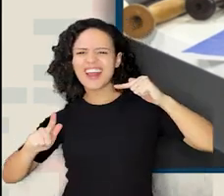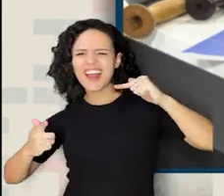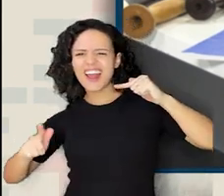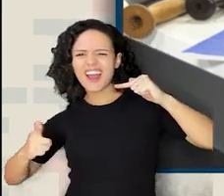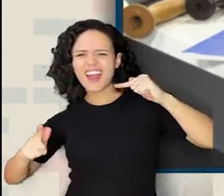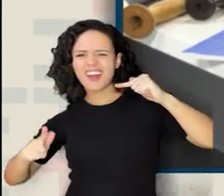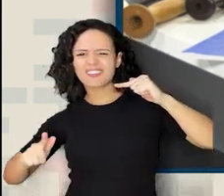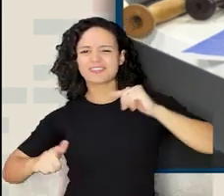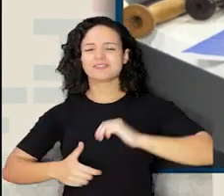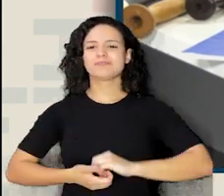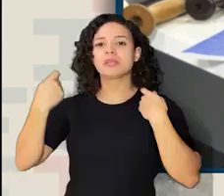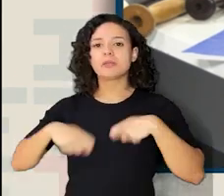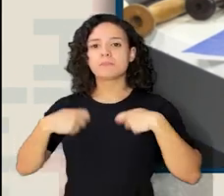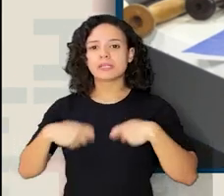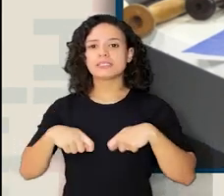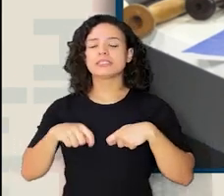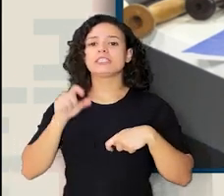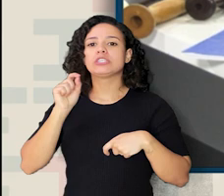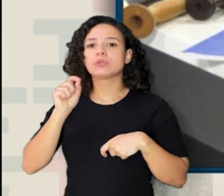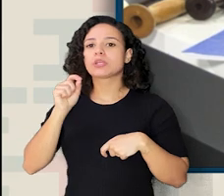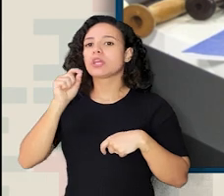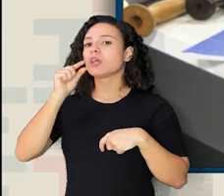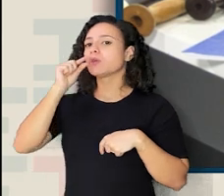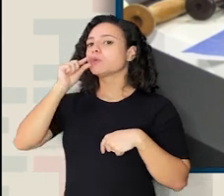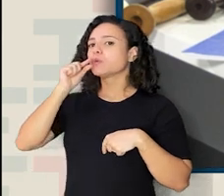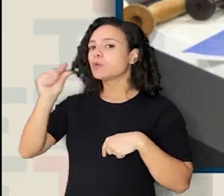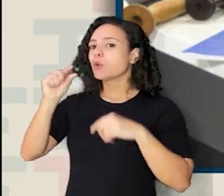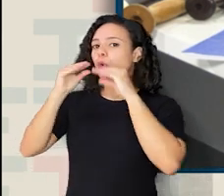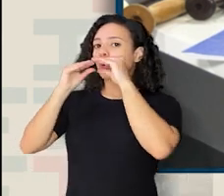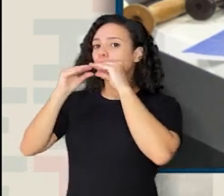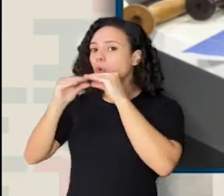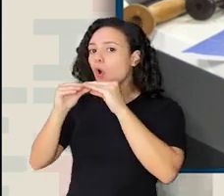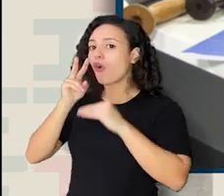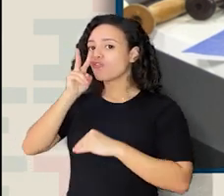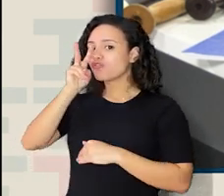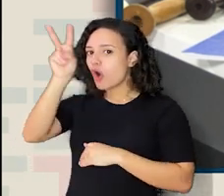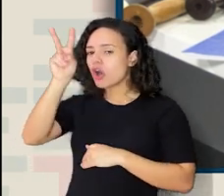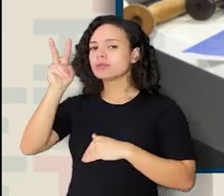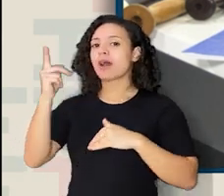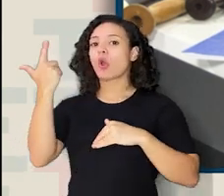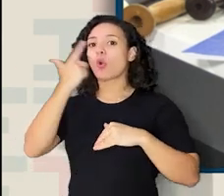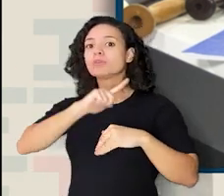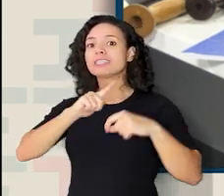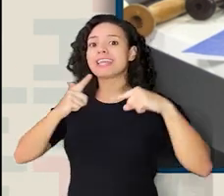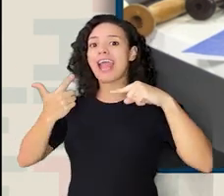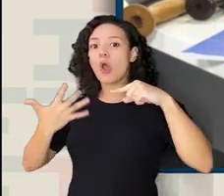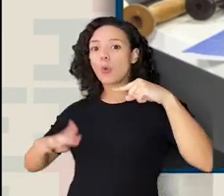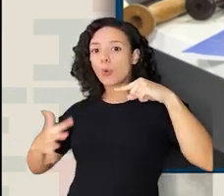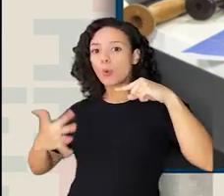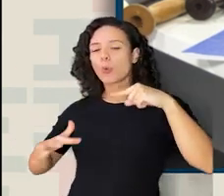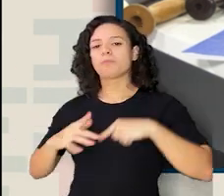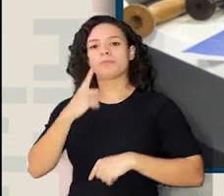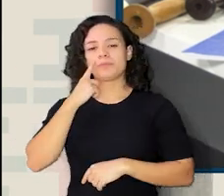grave e sopro um pouco mais para atingir o que seria o harmônico ou a oitava aguda.